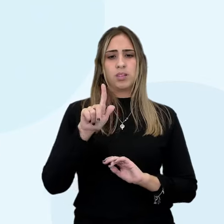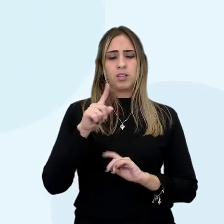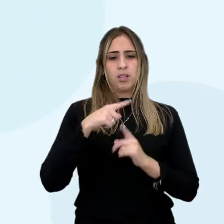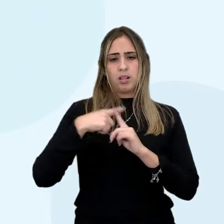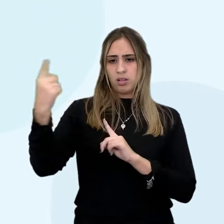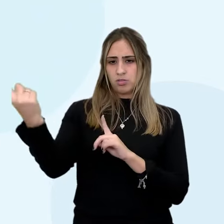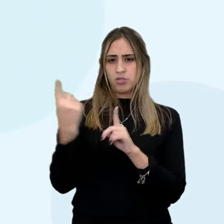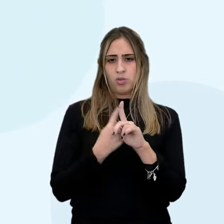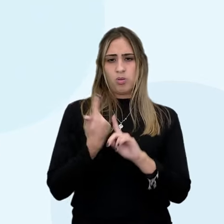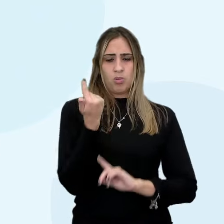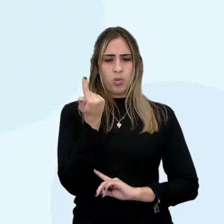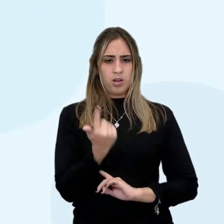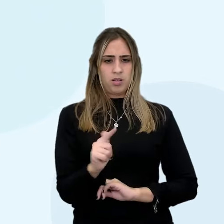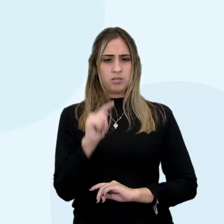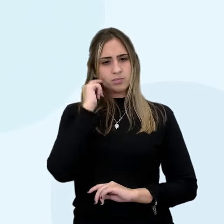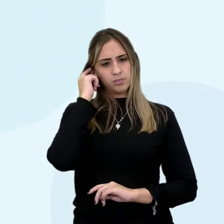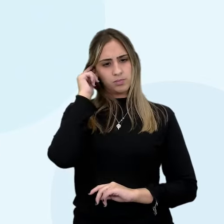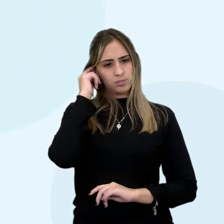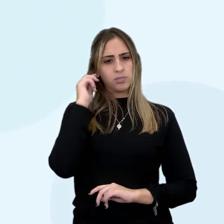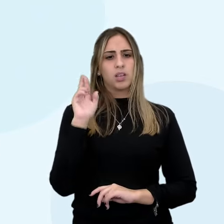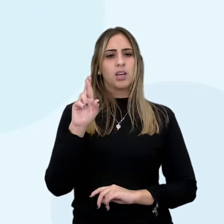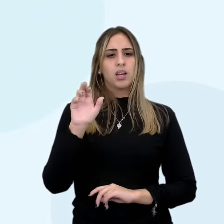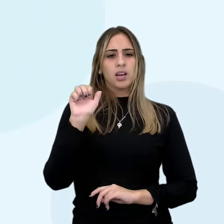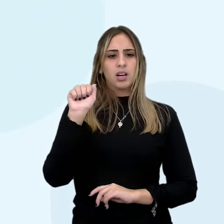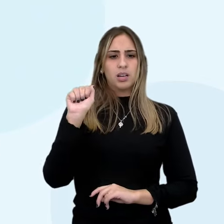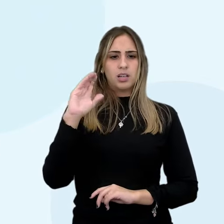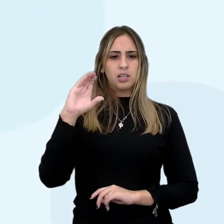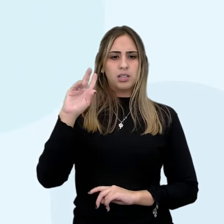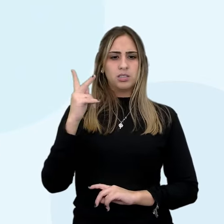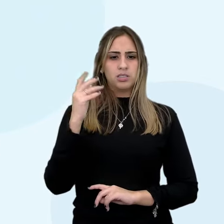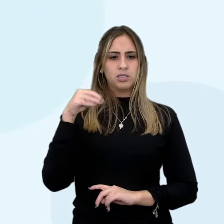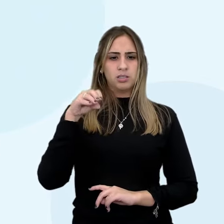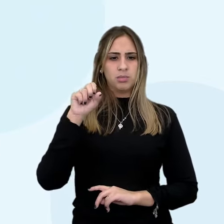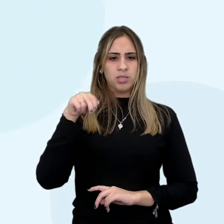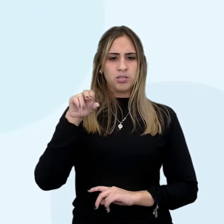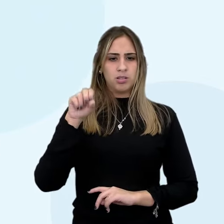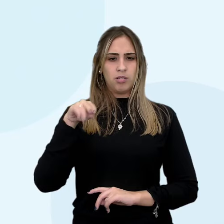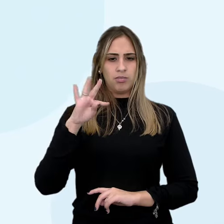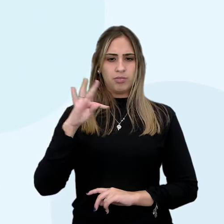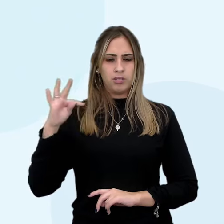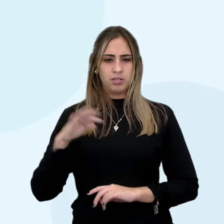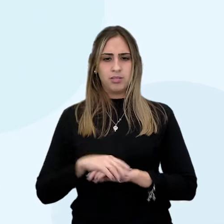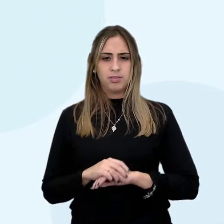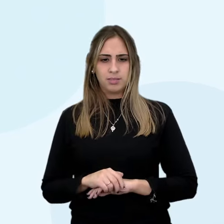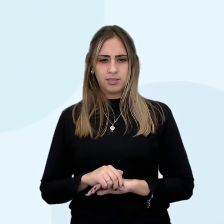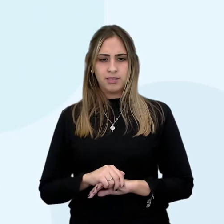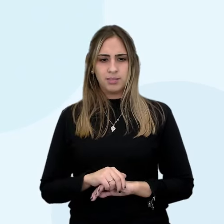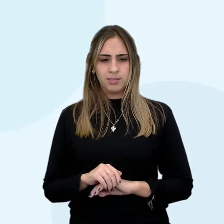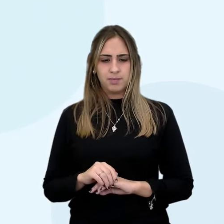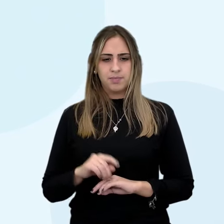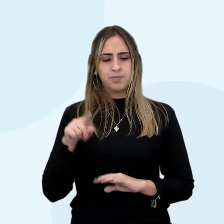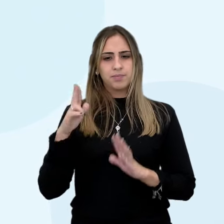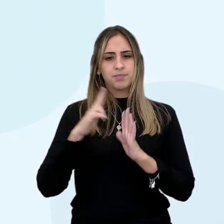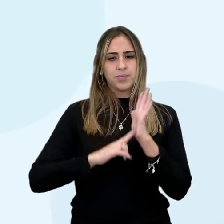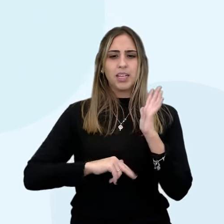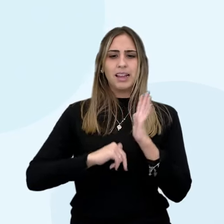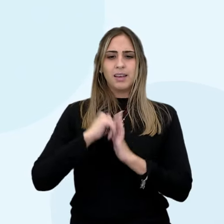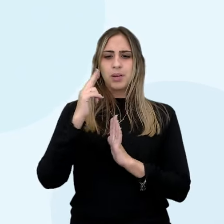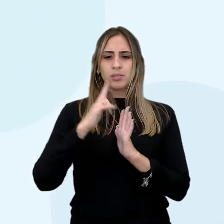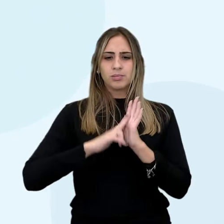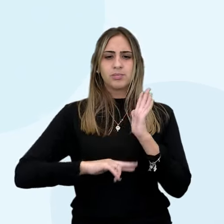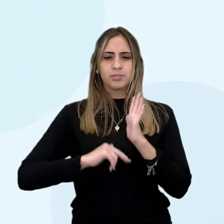citação do Hobbit do Tolkien para gente fazer o contrário a gente tava com kandinsky que pintou a